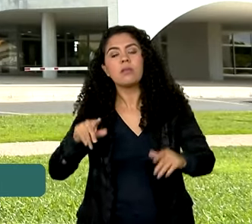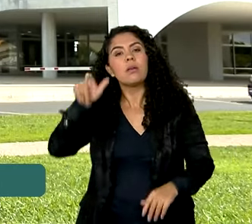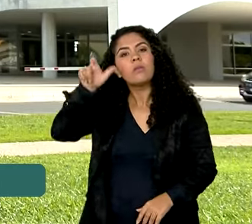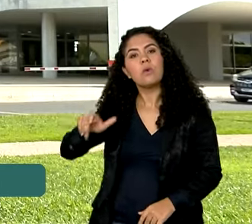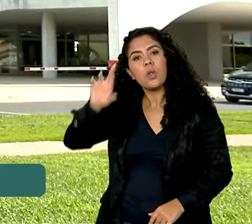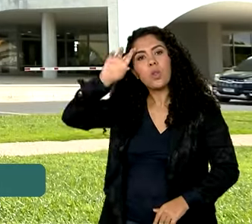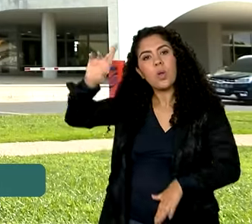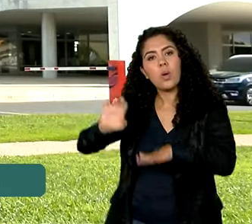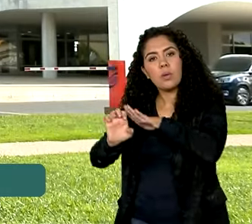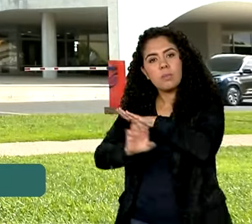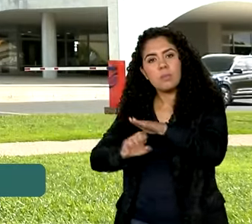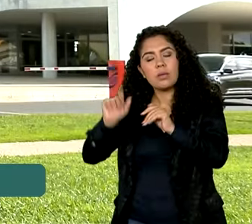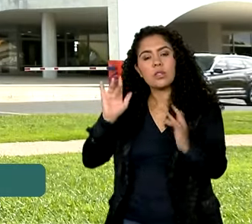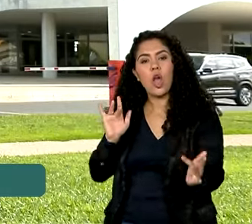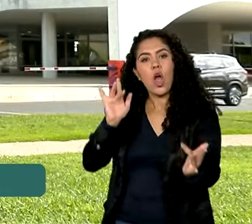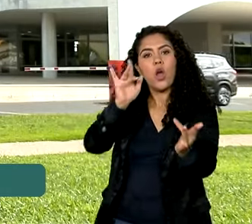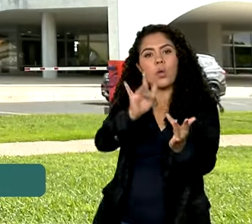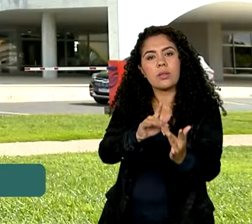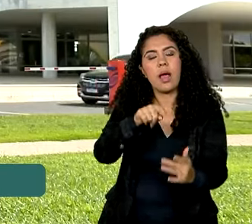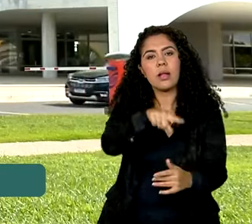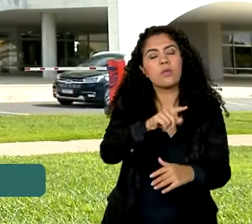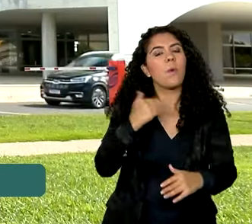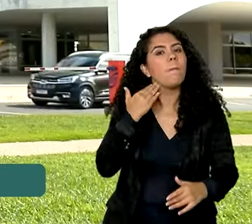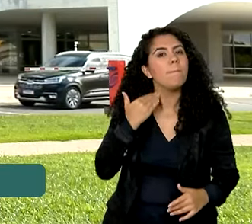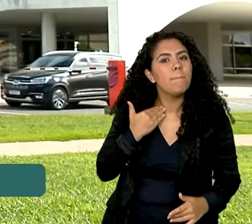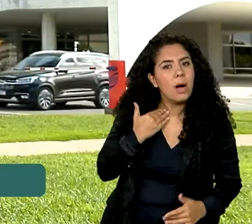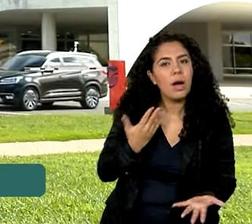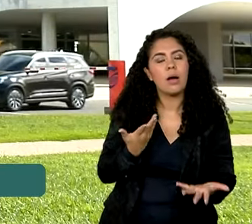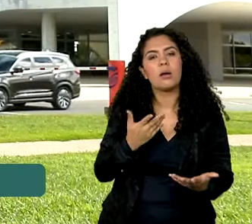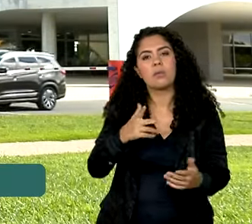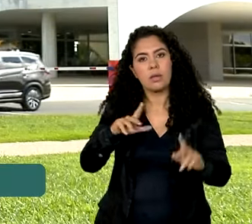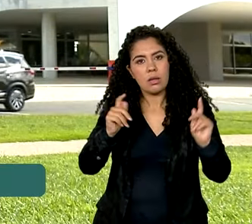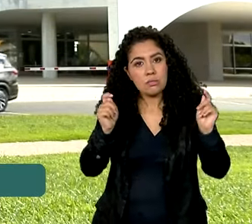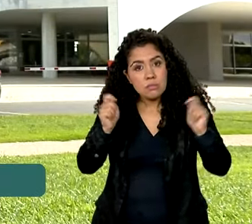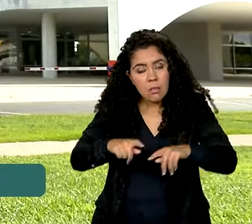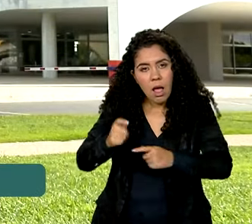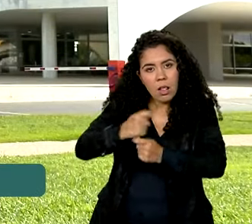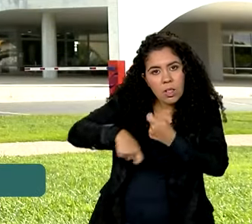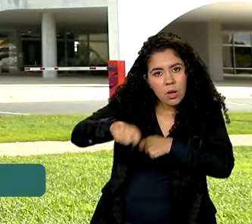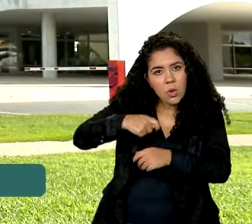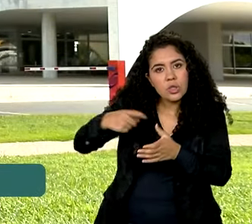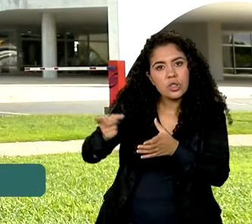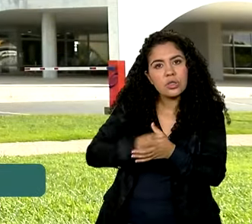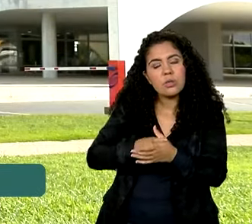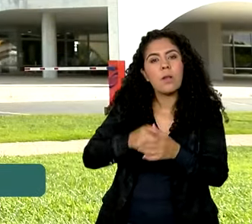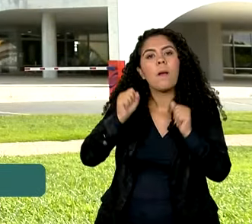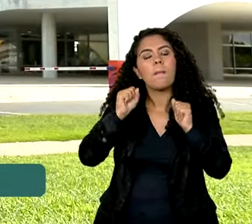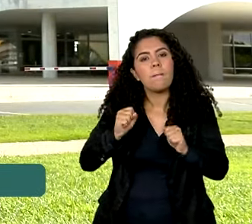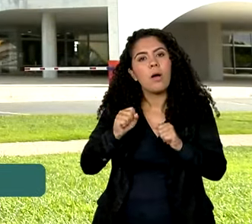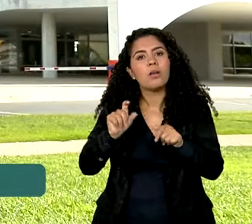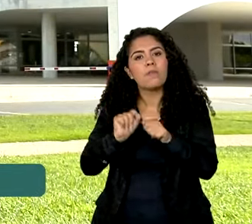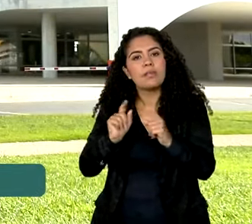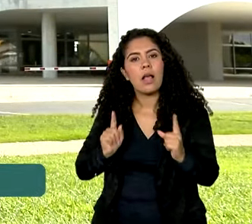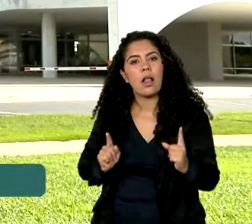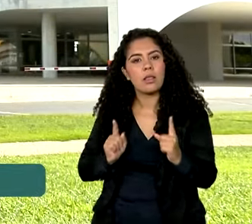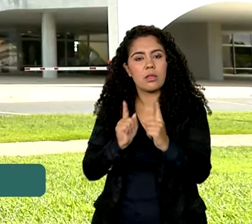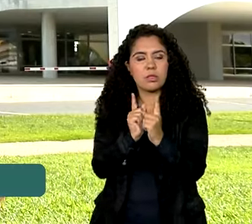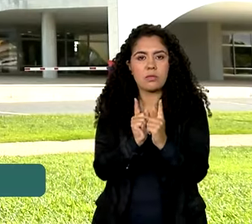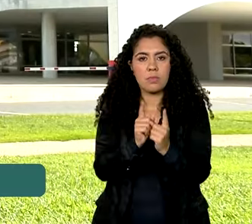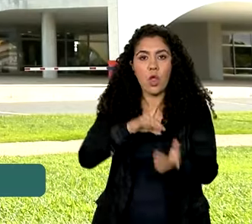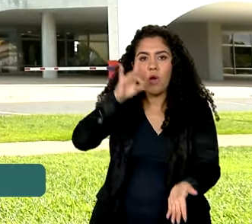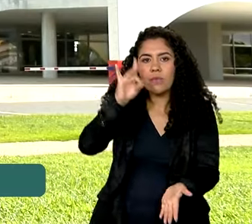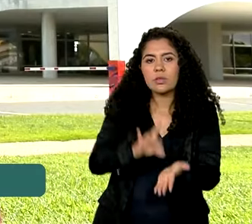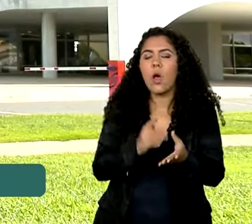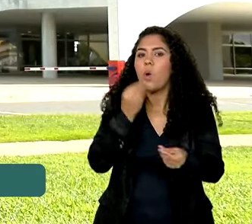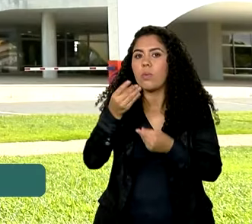com a instituição financeira onde possui a dívida. Lembrando que as renegociações podem ser feitas pelos canais de atendimento oficiais, ou seja,